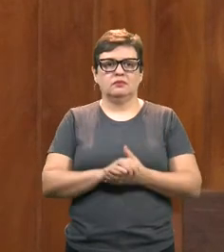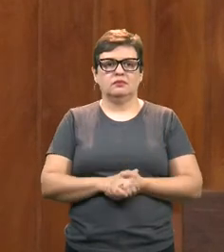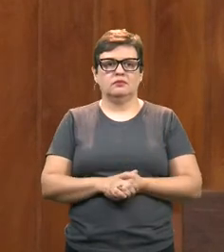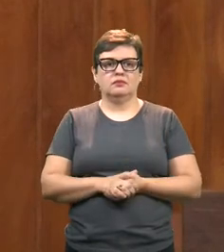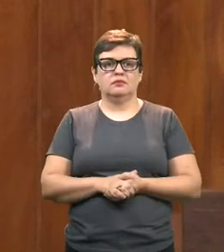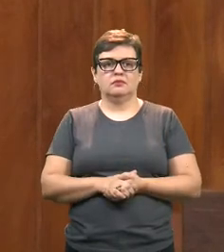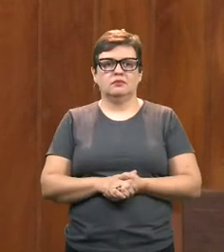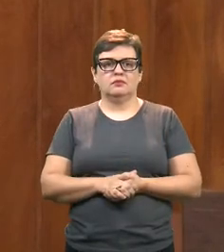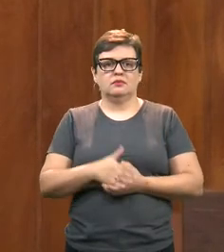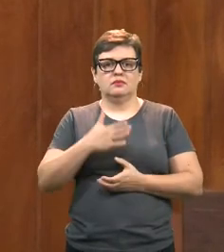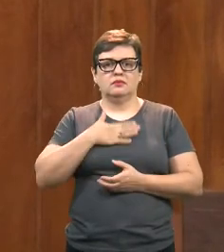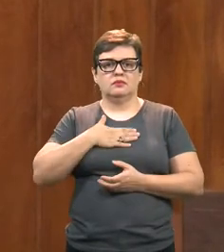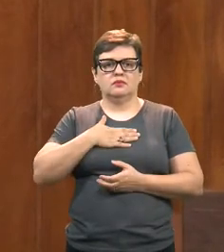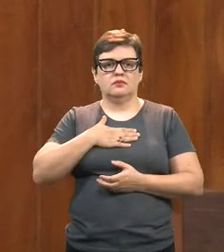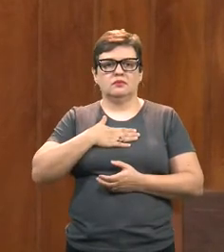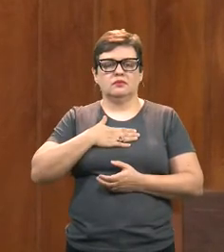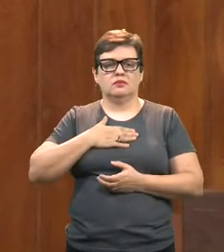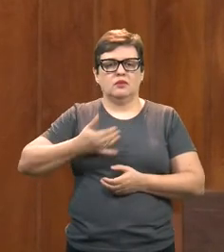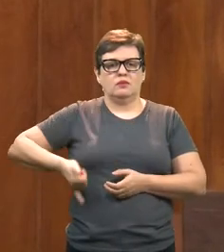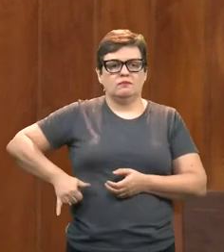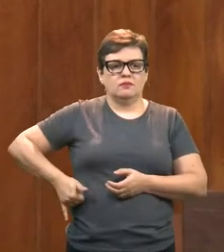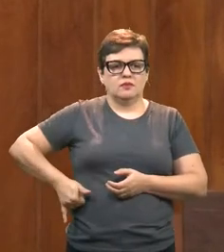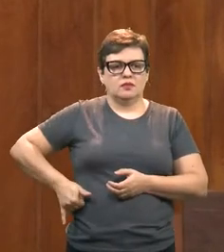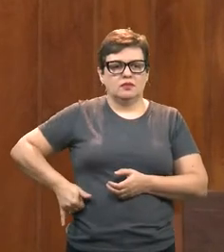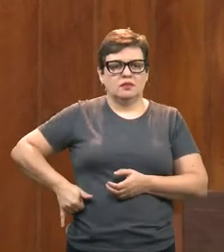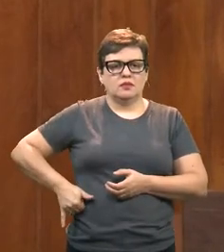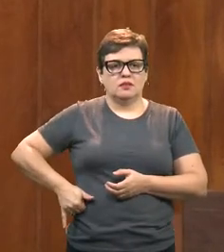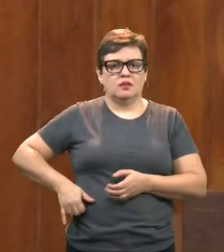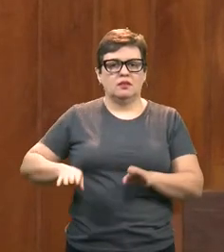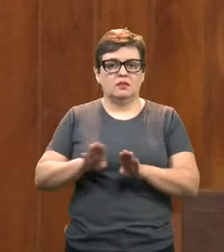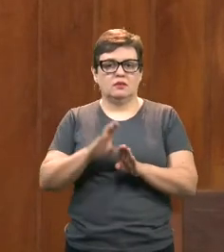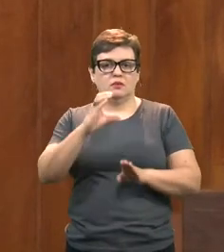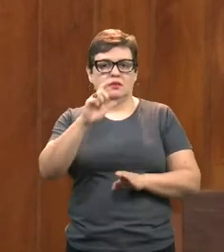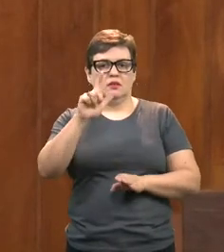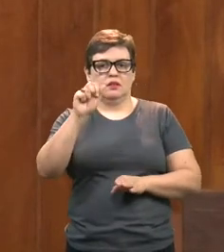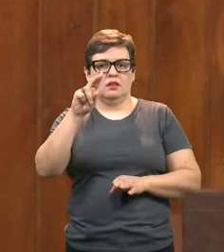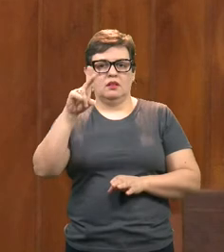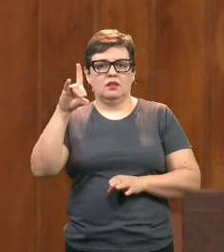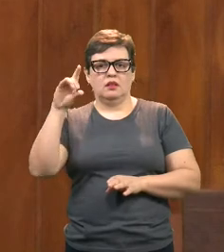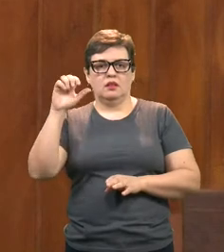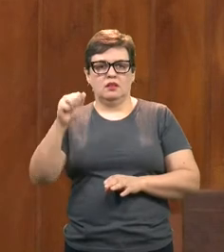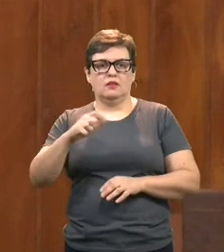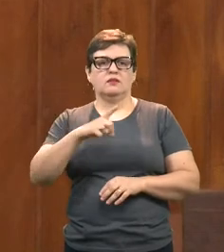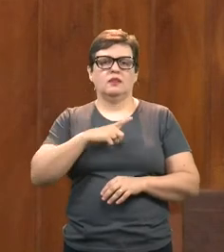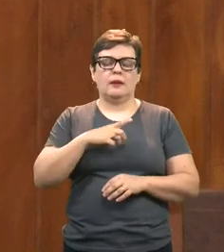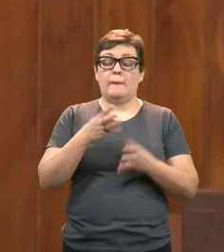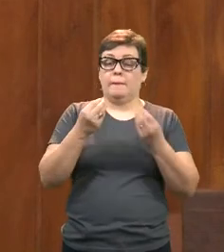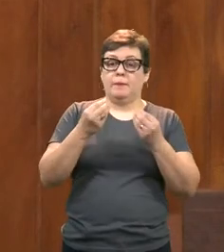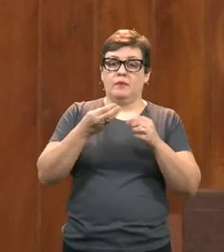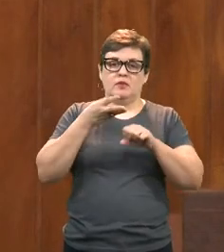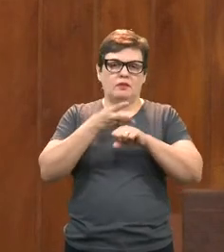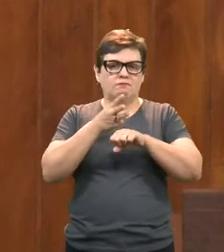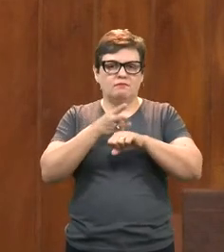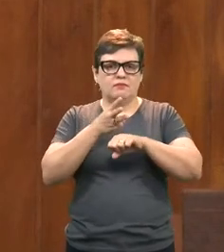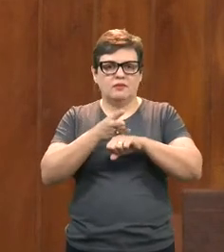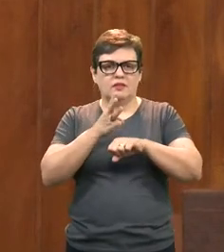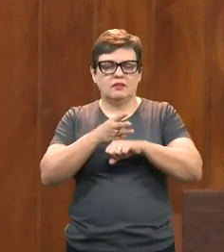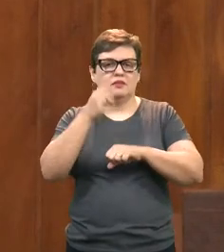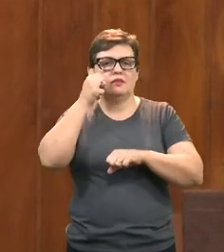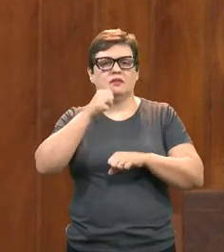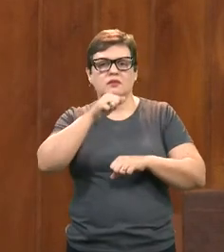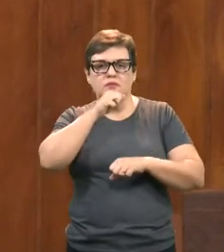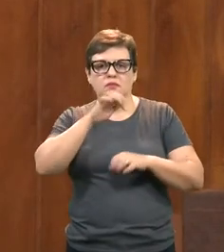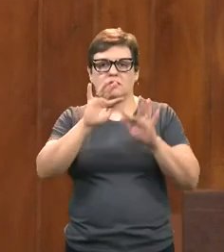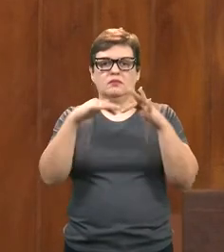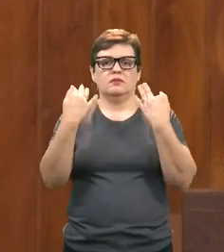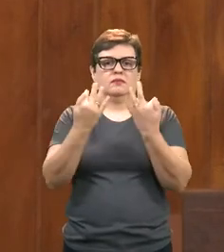O meu celular e o da Cláudia não param, né, com mensagens de mães, de